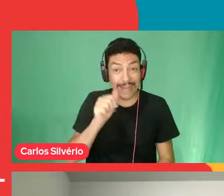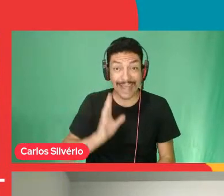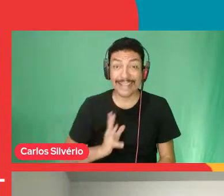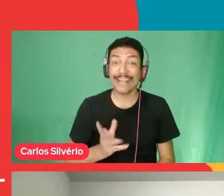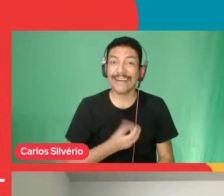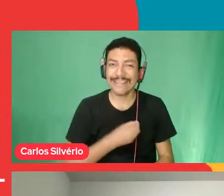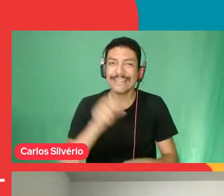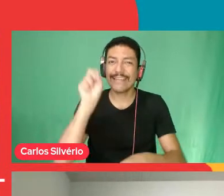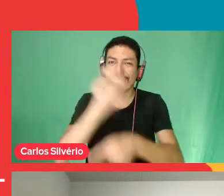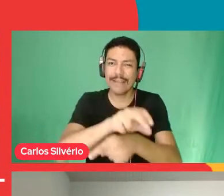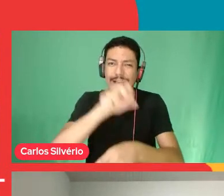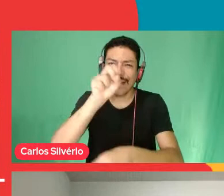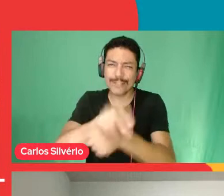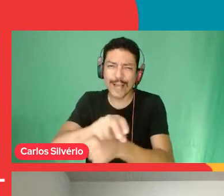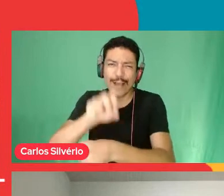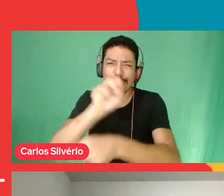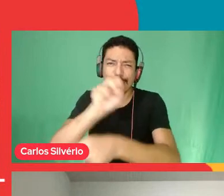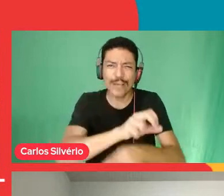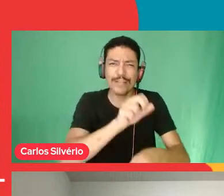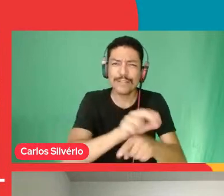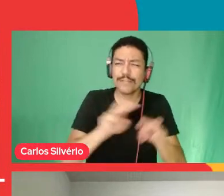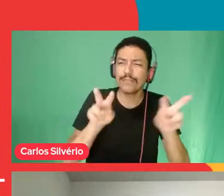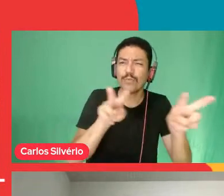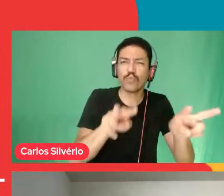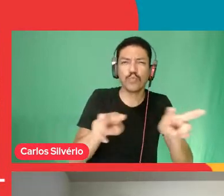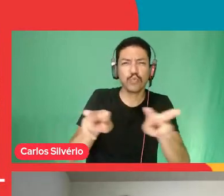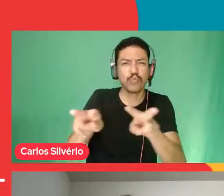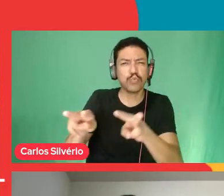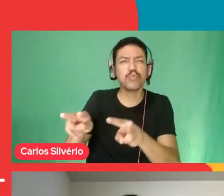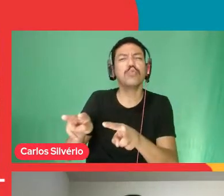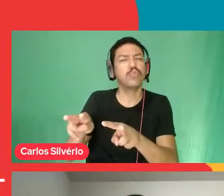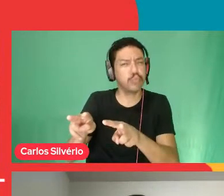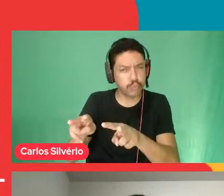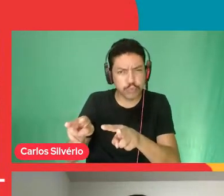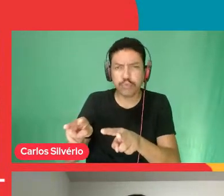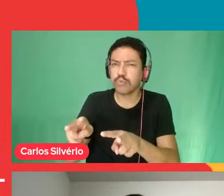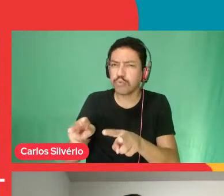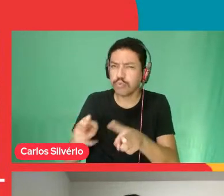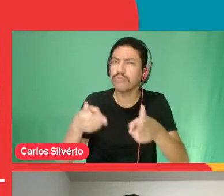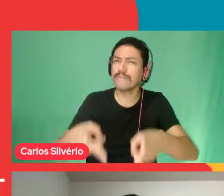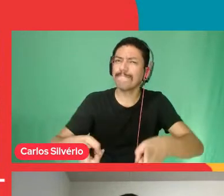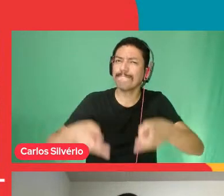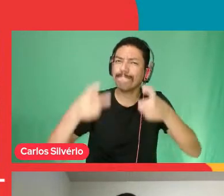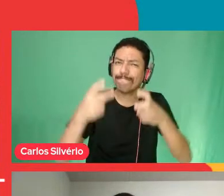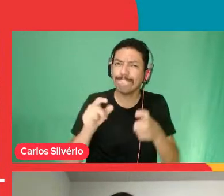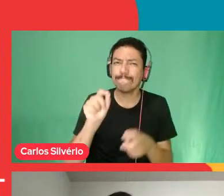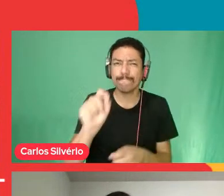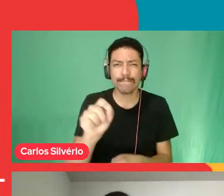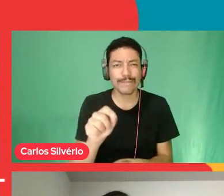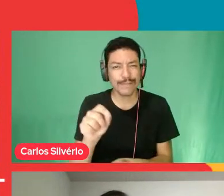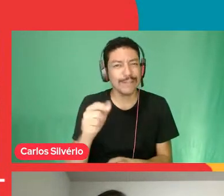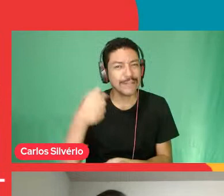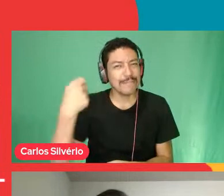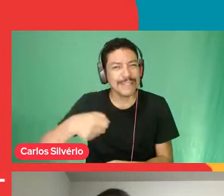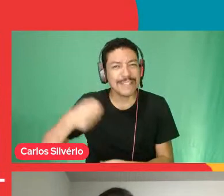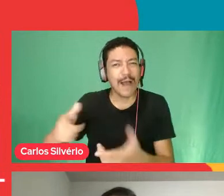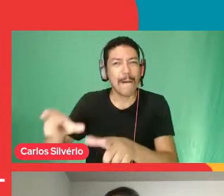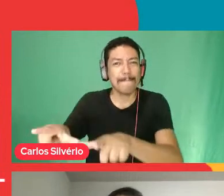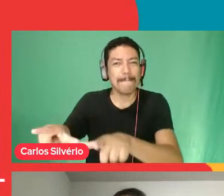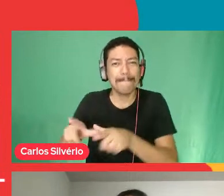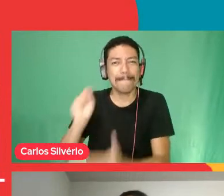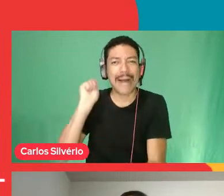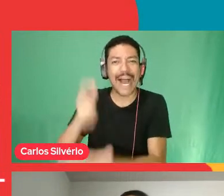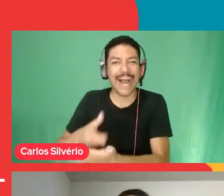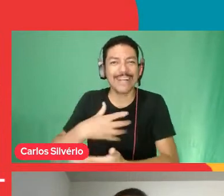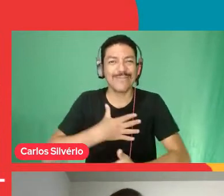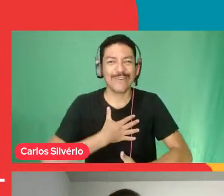entrando, adentrando. E aquilo foi me trazendo uma questão que para mim é muito forte, que é isso, pagar os boletos, né? De forma